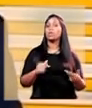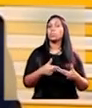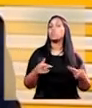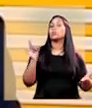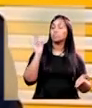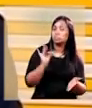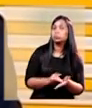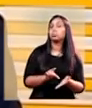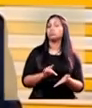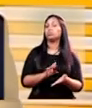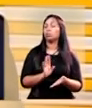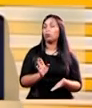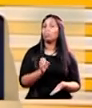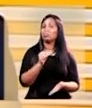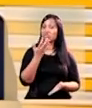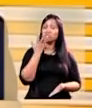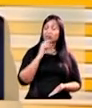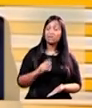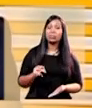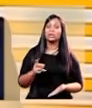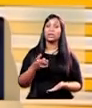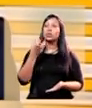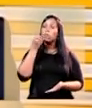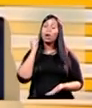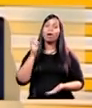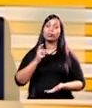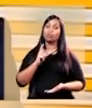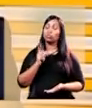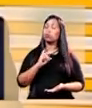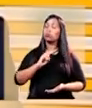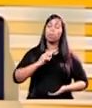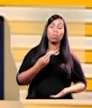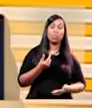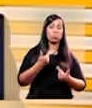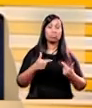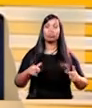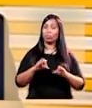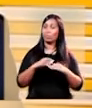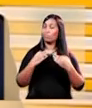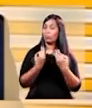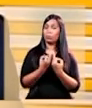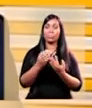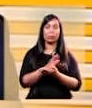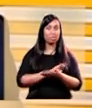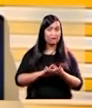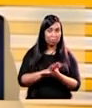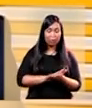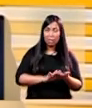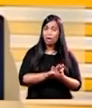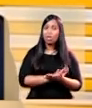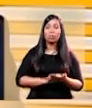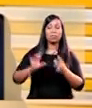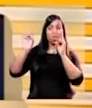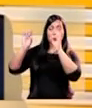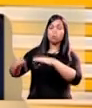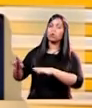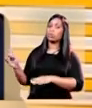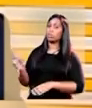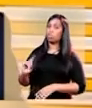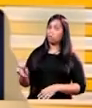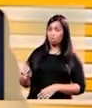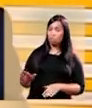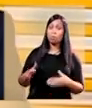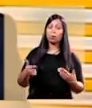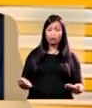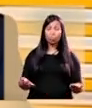prazo fatal, porque se essa criança não conseguir ser adotada ou não tiver familiares, né, enfim, ela não vai ser jogada na rua,